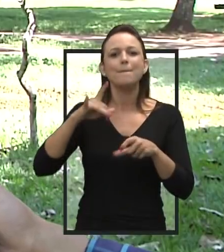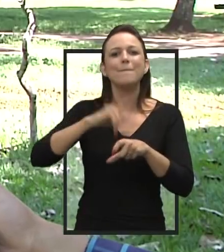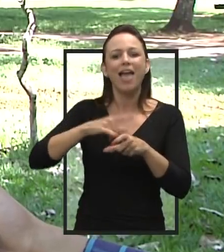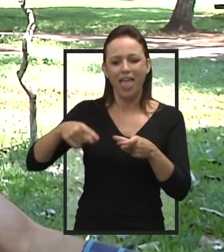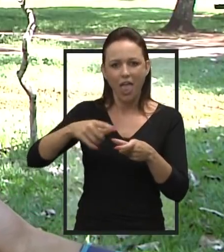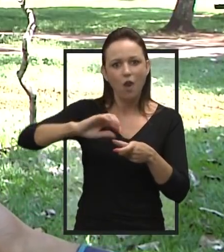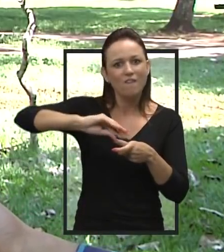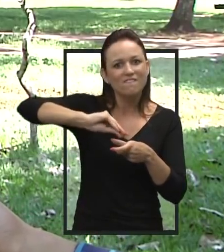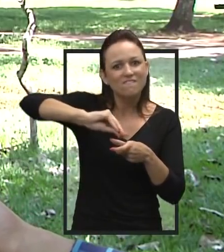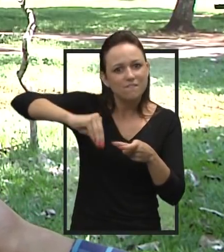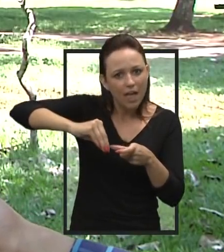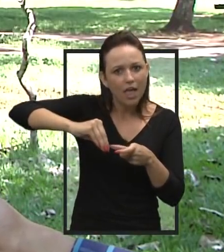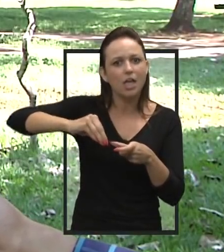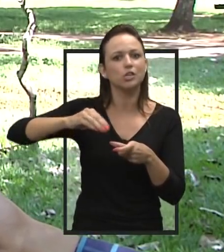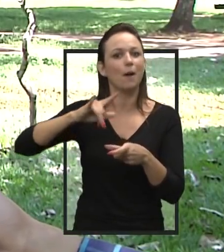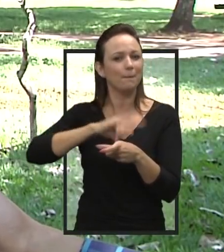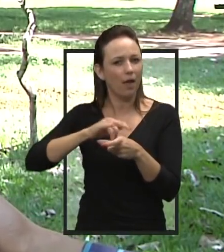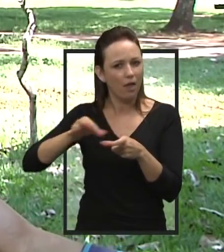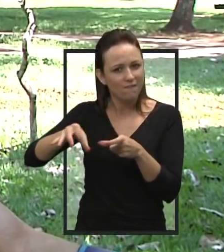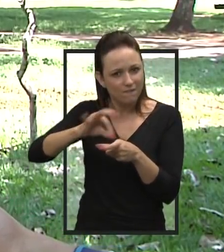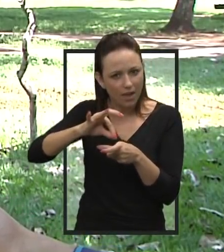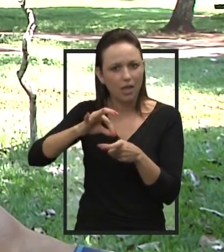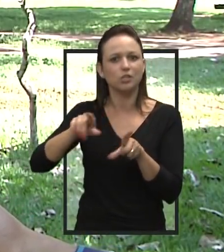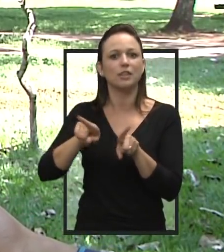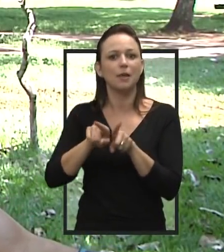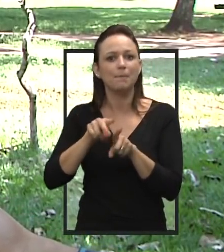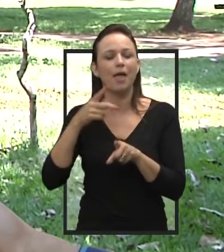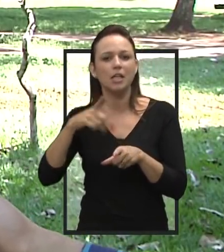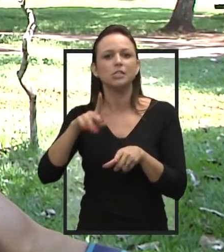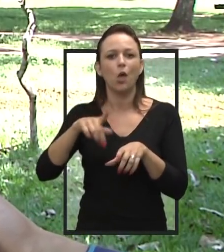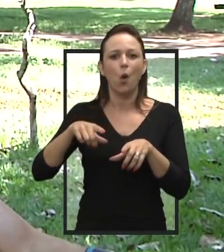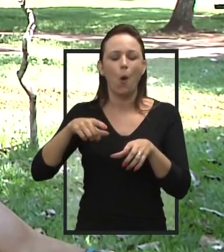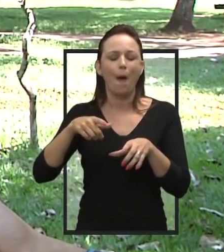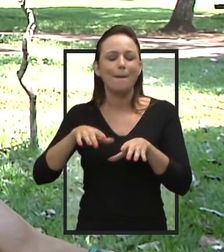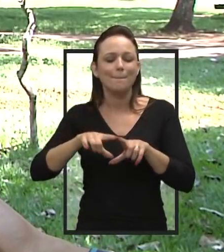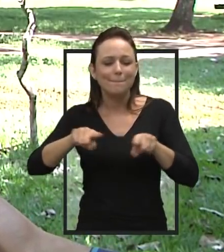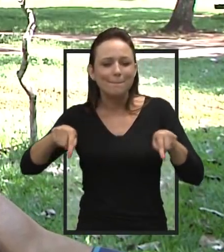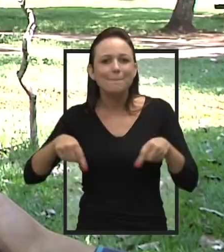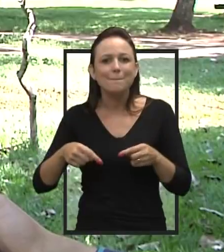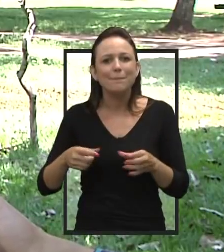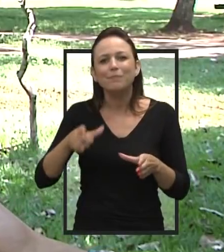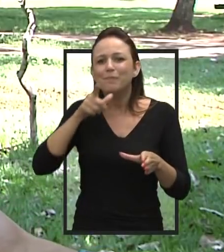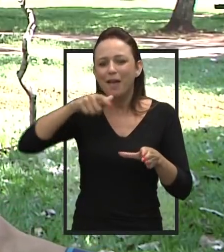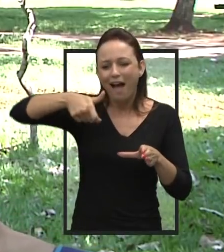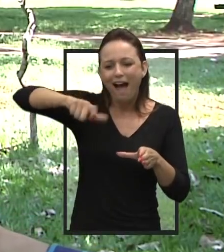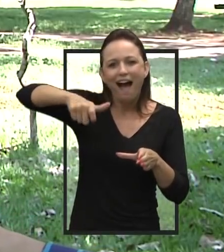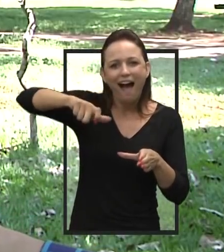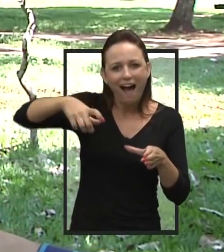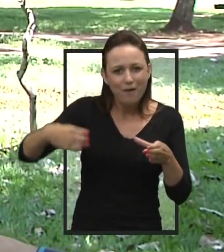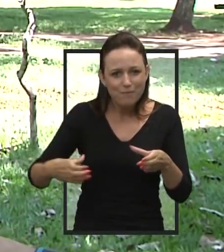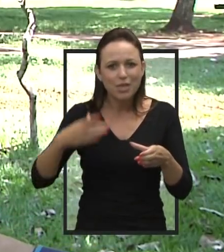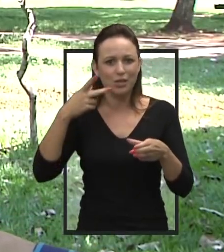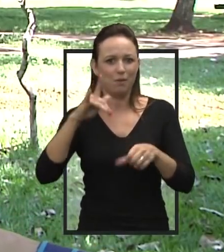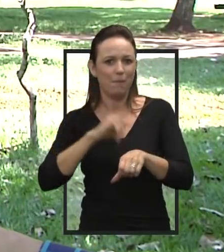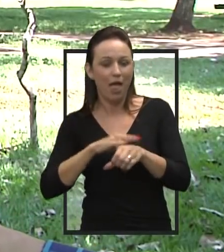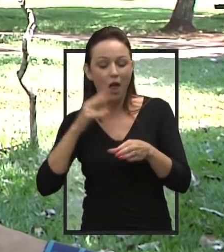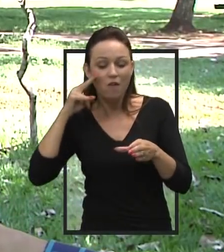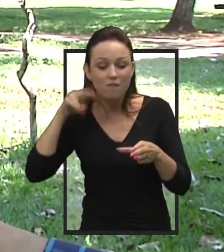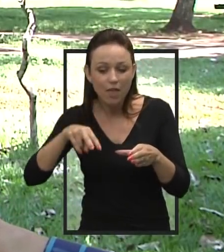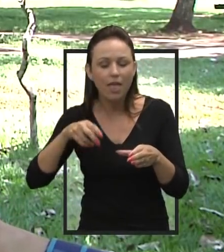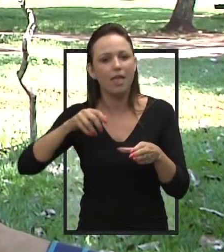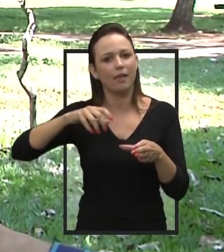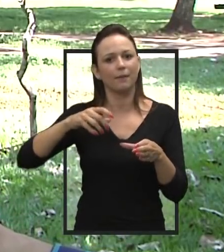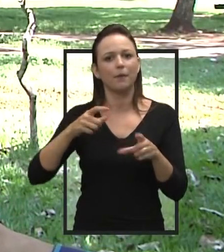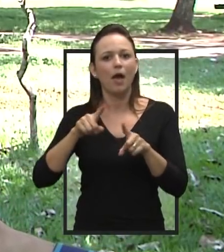bem tampados, verificar os ralos da pia do banheiro, porque existem alguns casos em